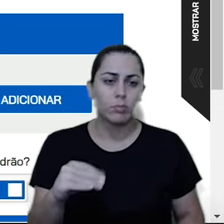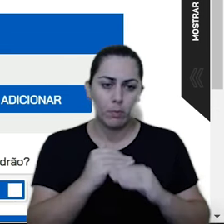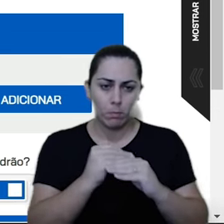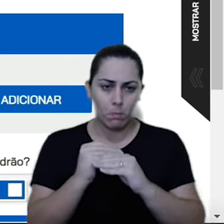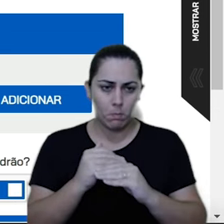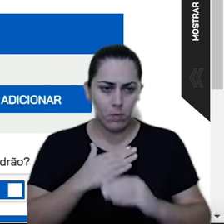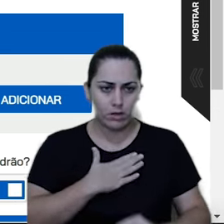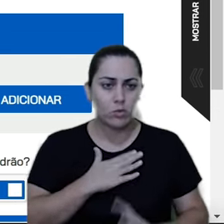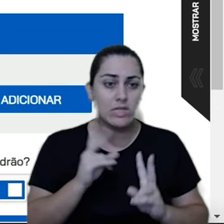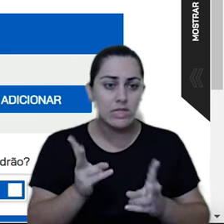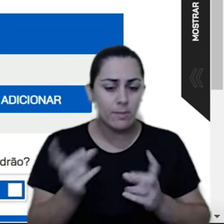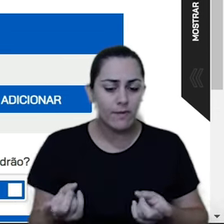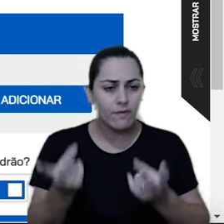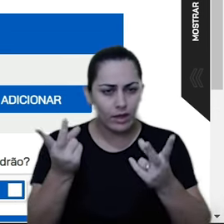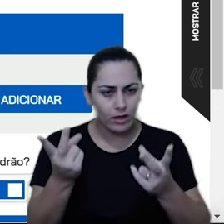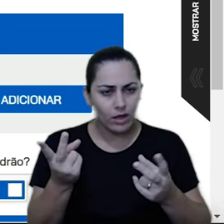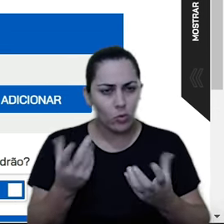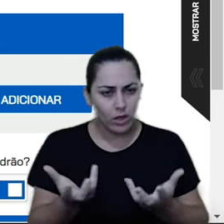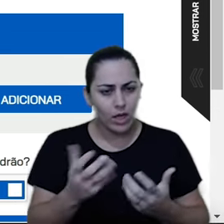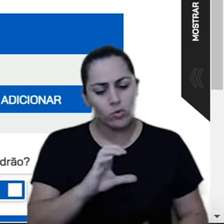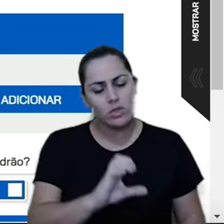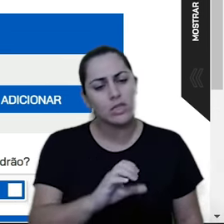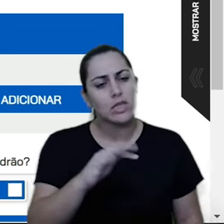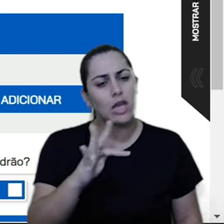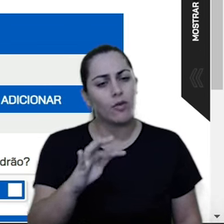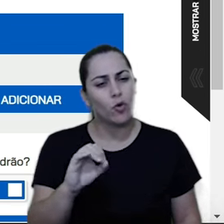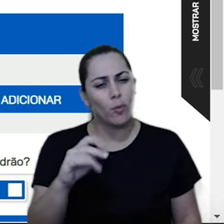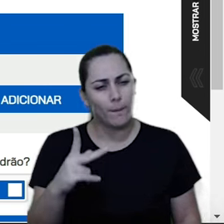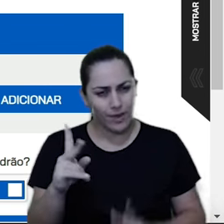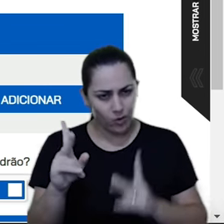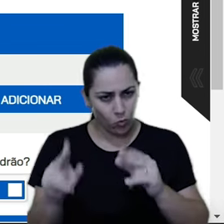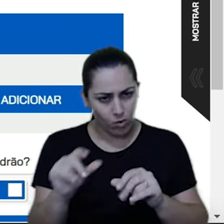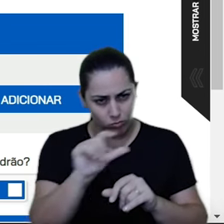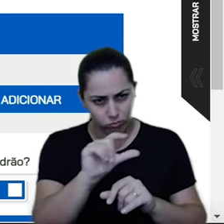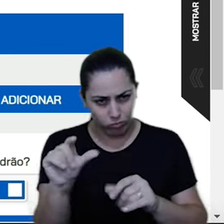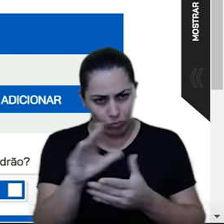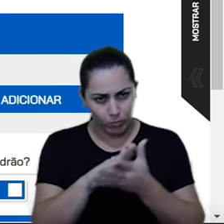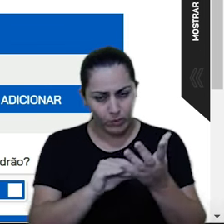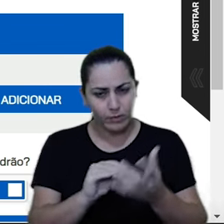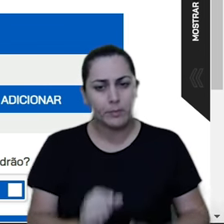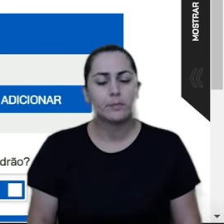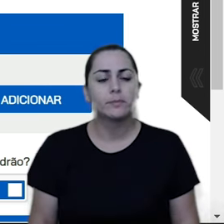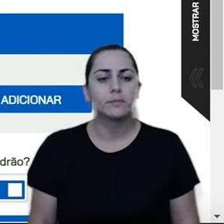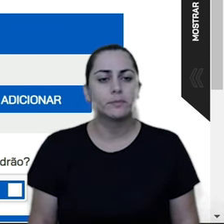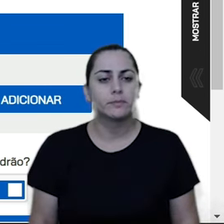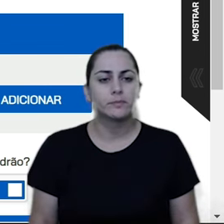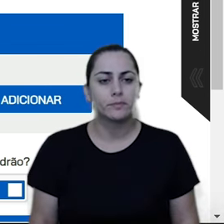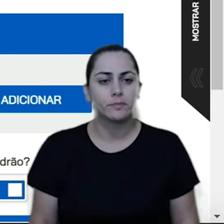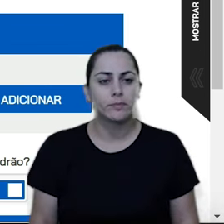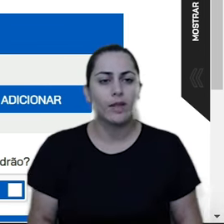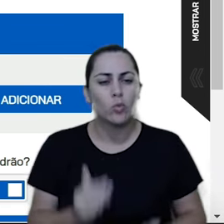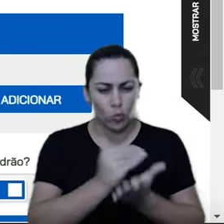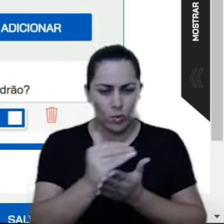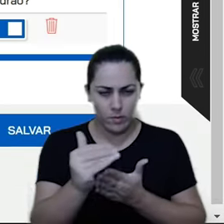padrão então toda hora que eu fizer uma venda e for querer usar uma cfp de substituição eu vou usar isso aqui lá no